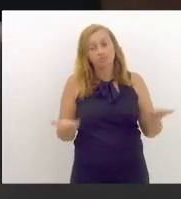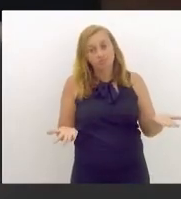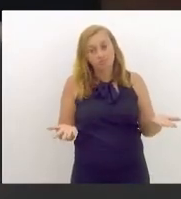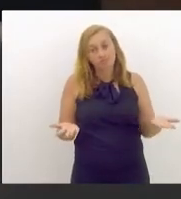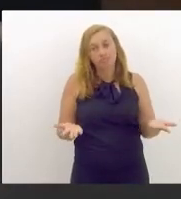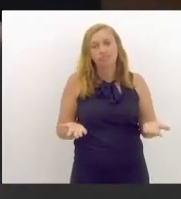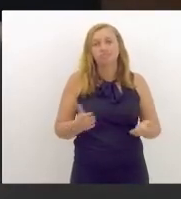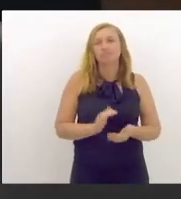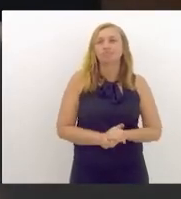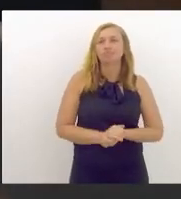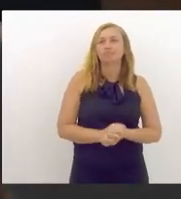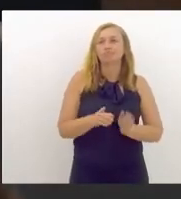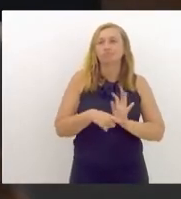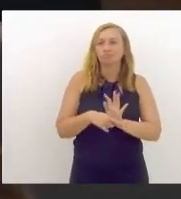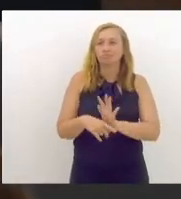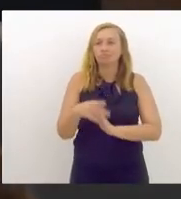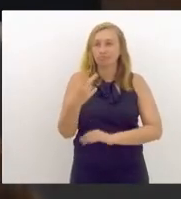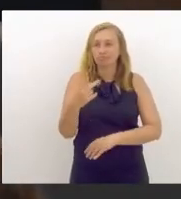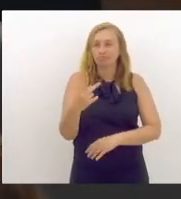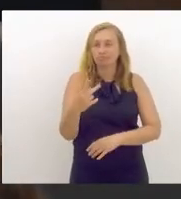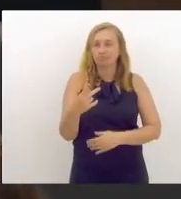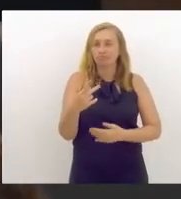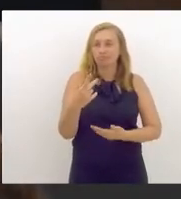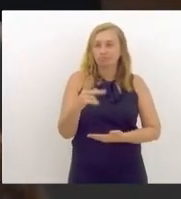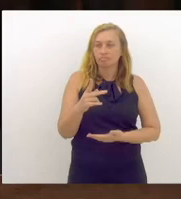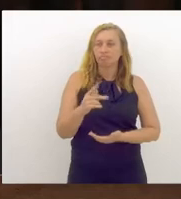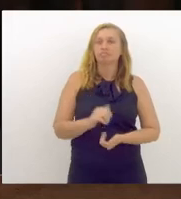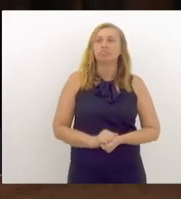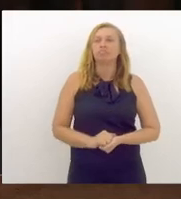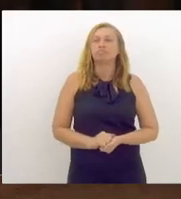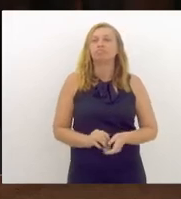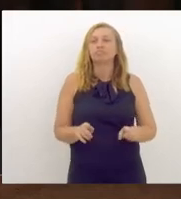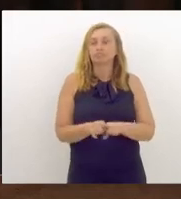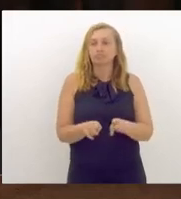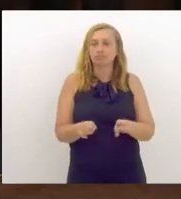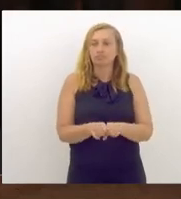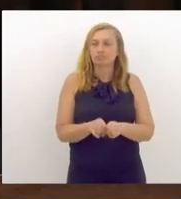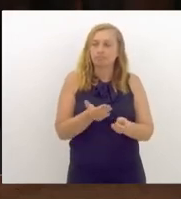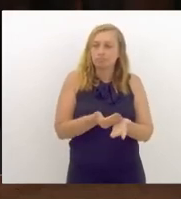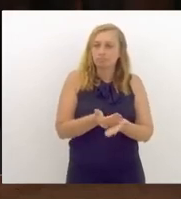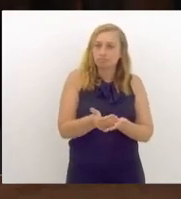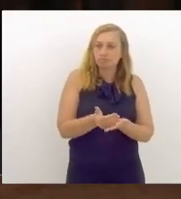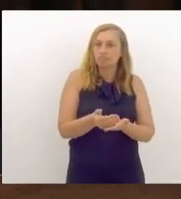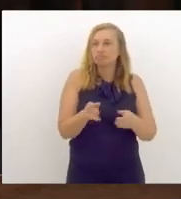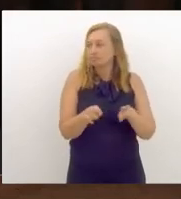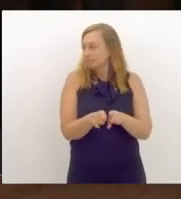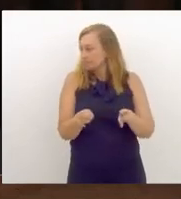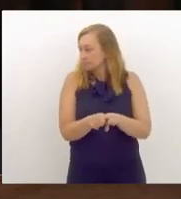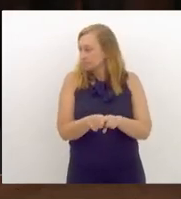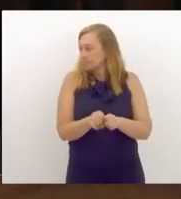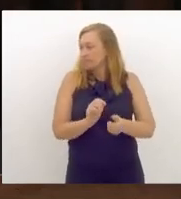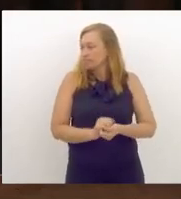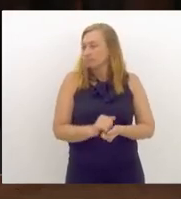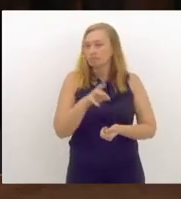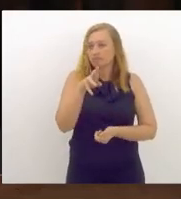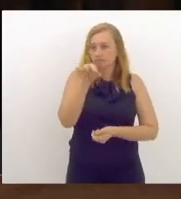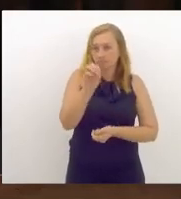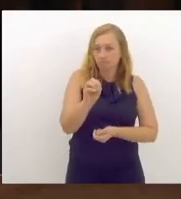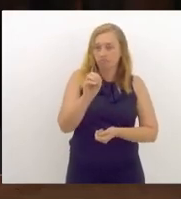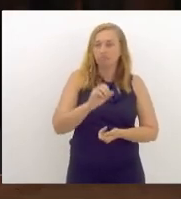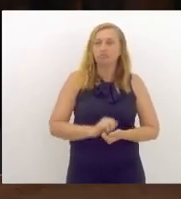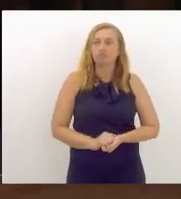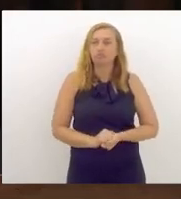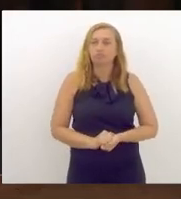a contribuição que ele deu e muito disso né também ali desde o início ali também tá aqui o Bruno Cabral ali